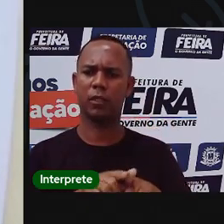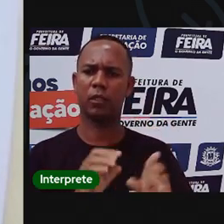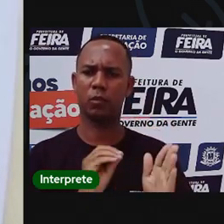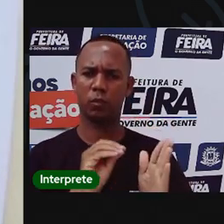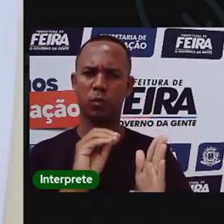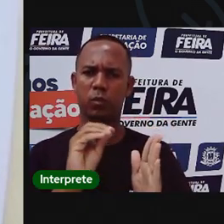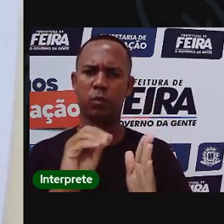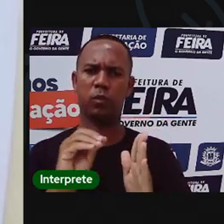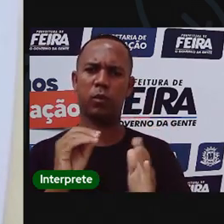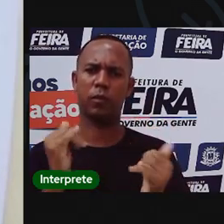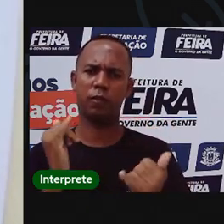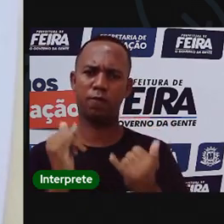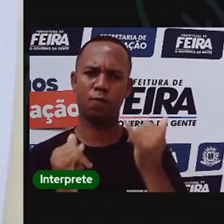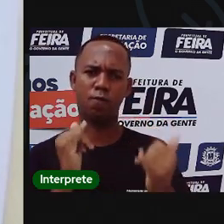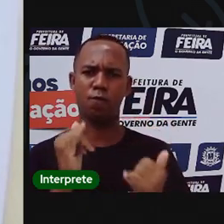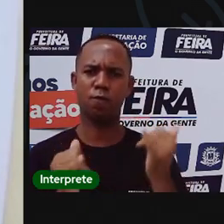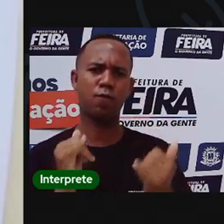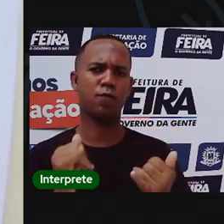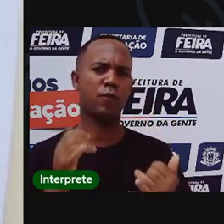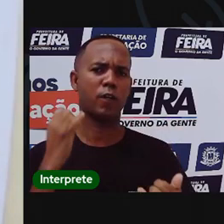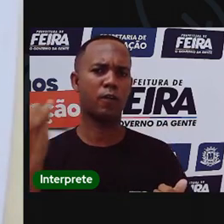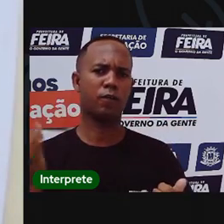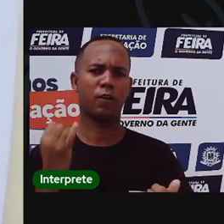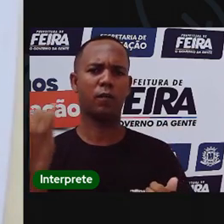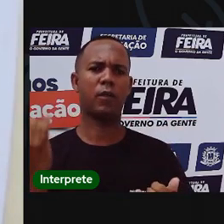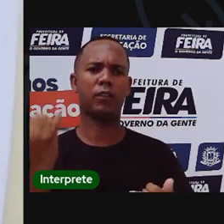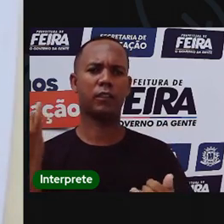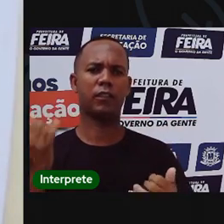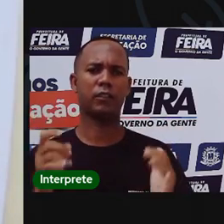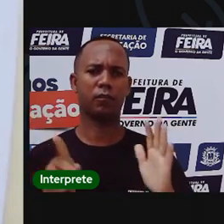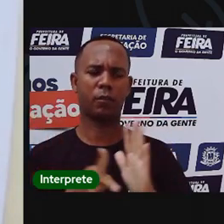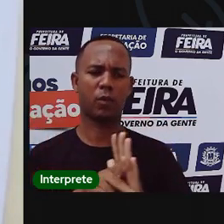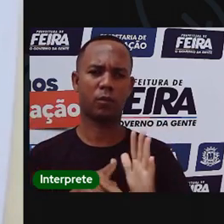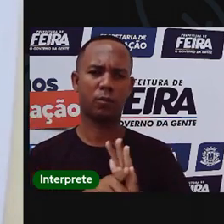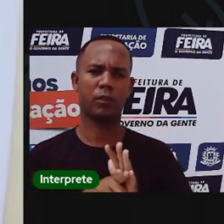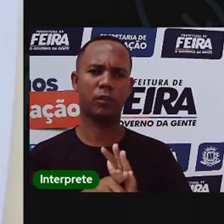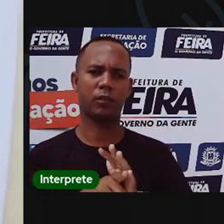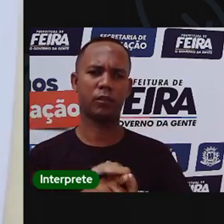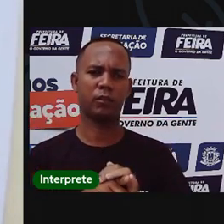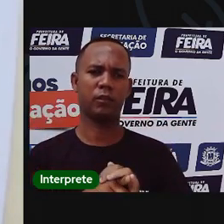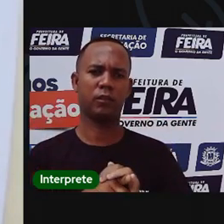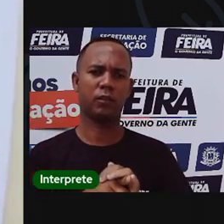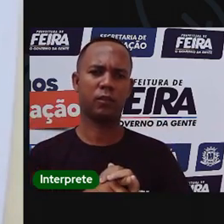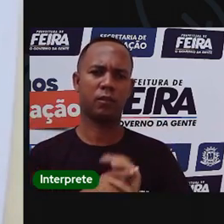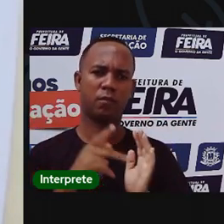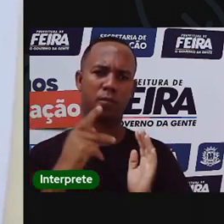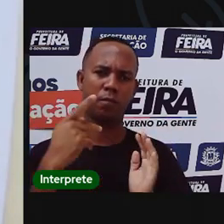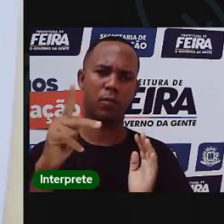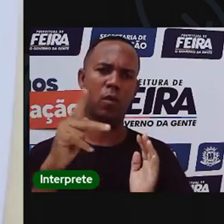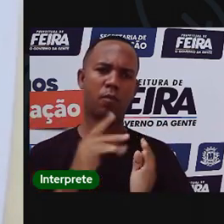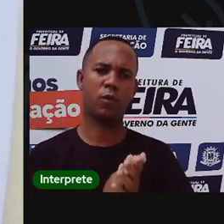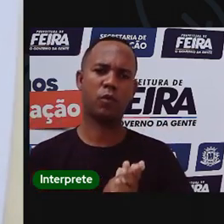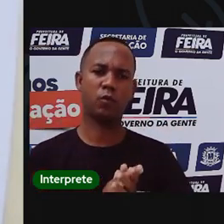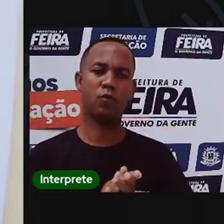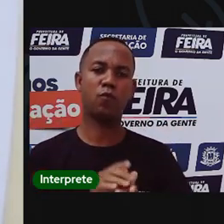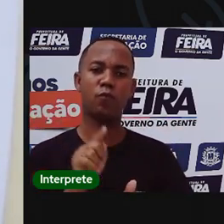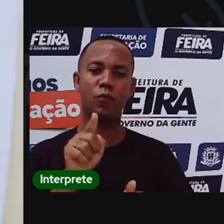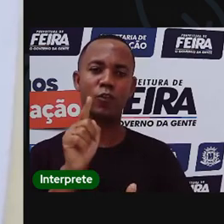colocando essas informações e compartilhando essa produção de vocês que é autoral, que é protagonista,